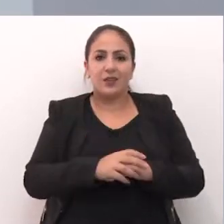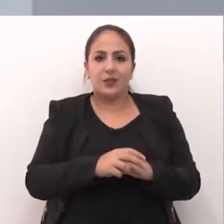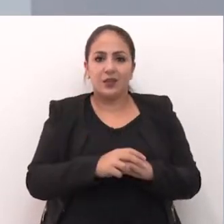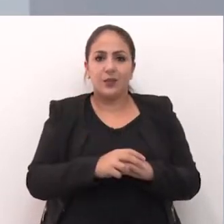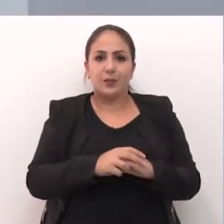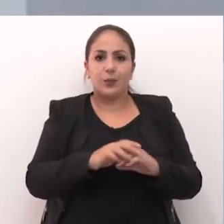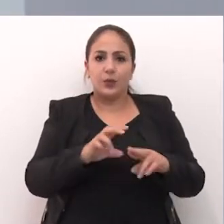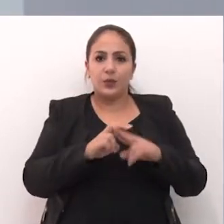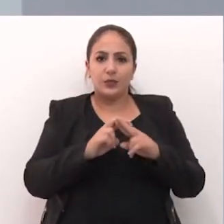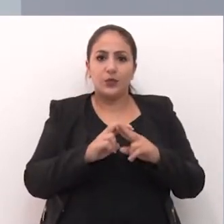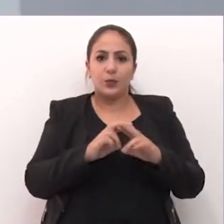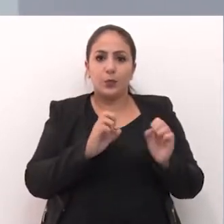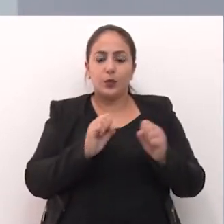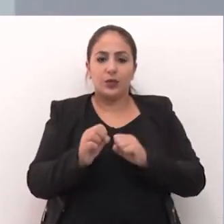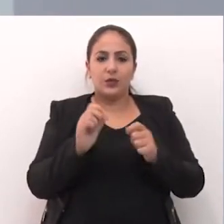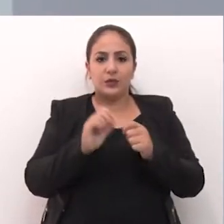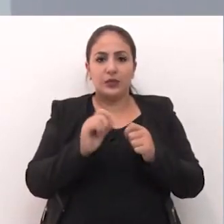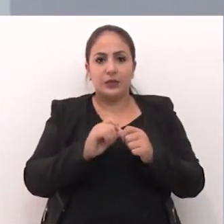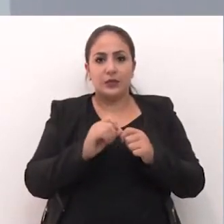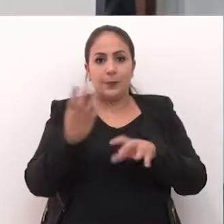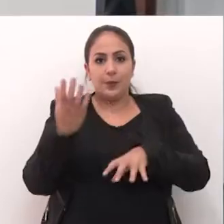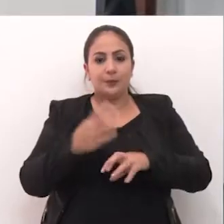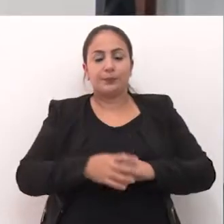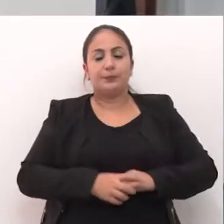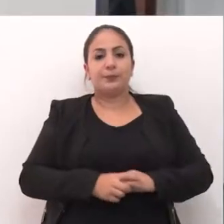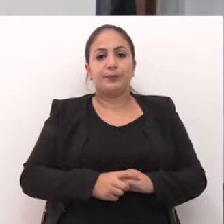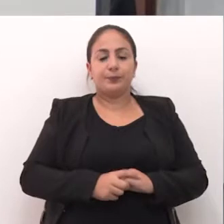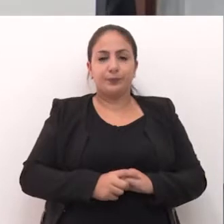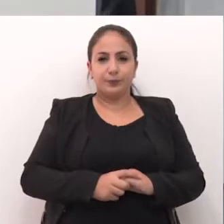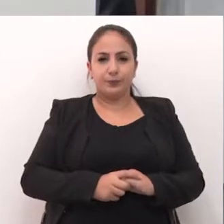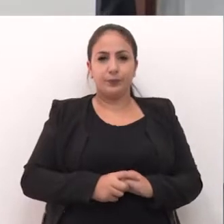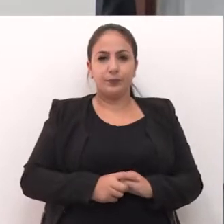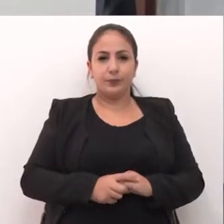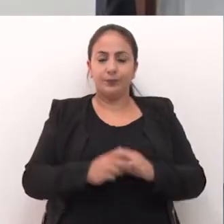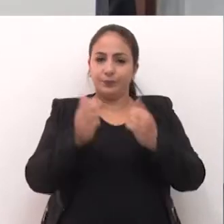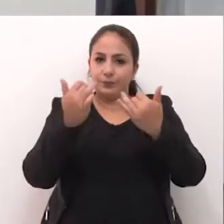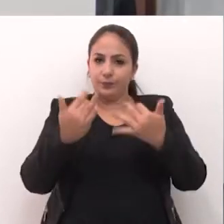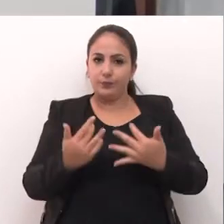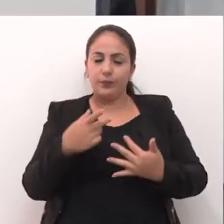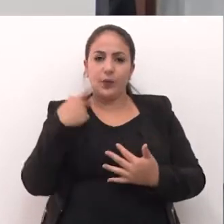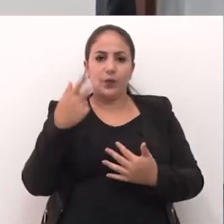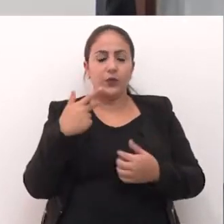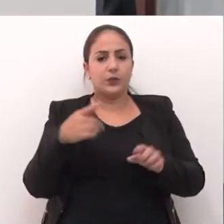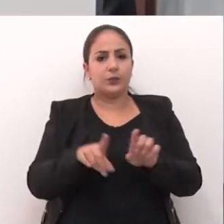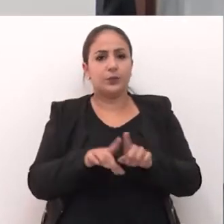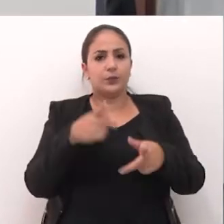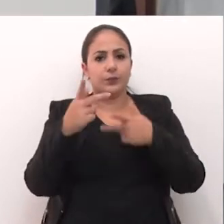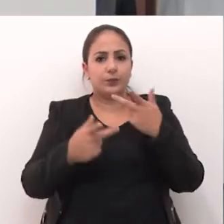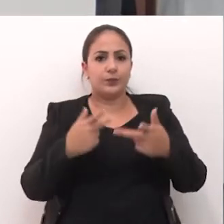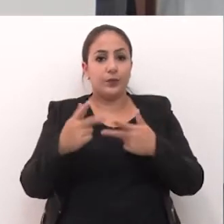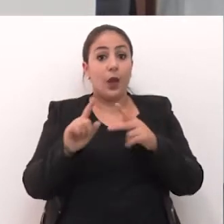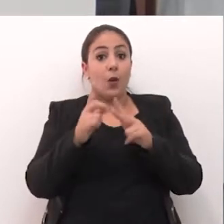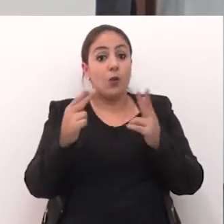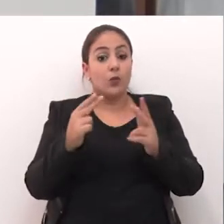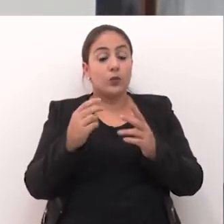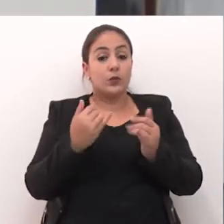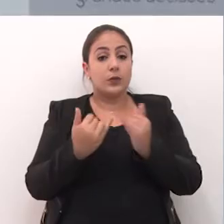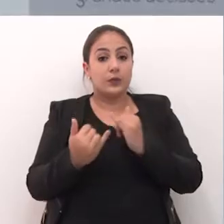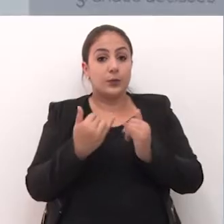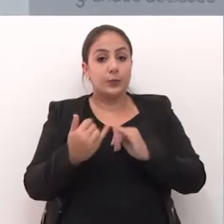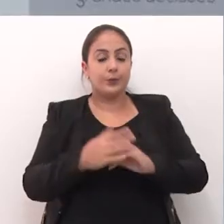meros executores das decisões tomadas em Brasília. Para explicar, o parlamentar também citou alguns